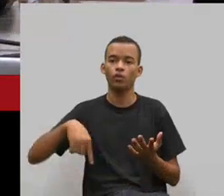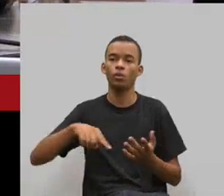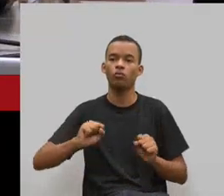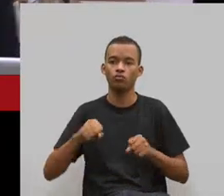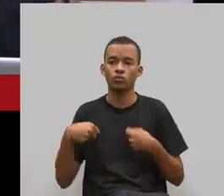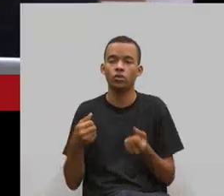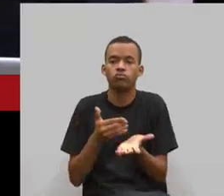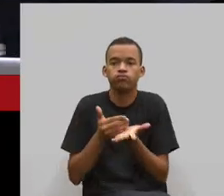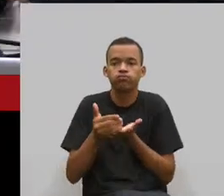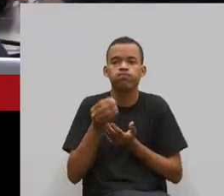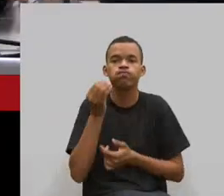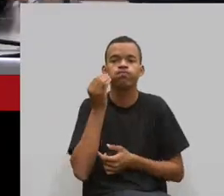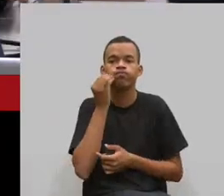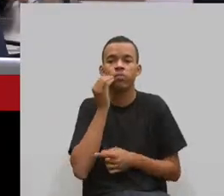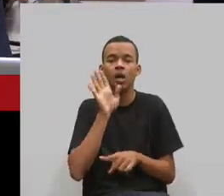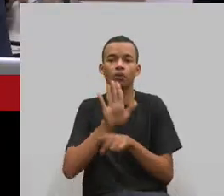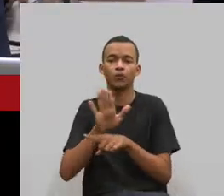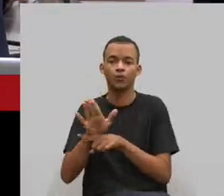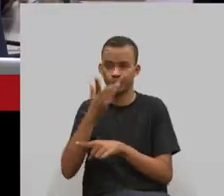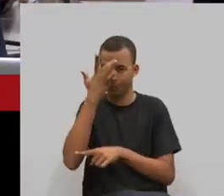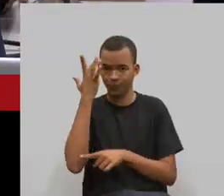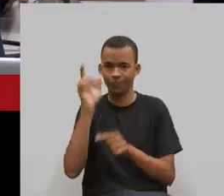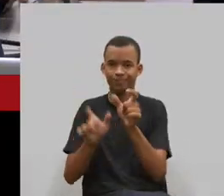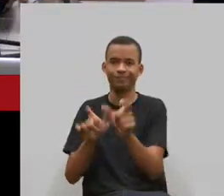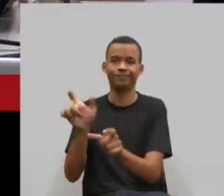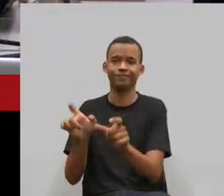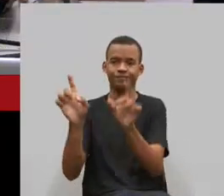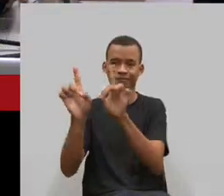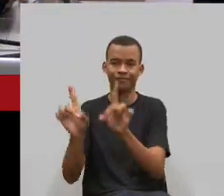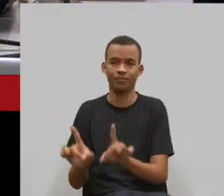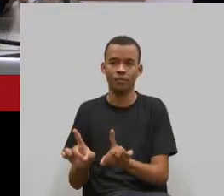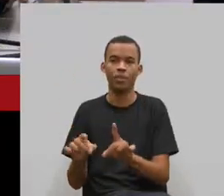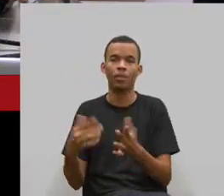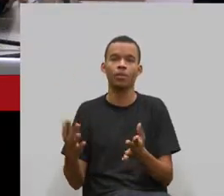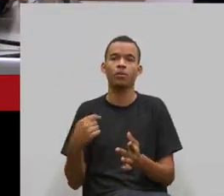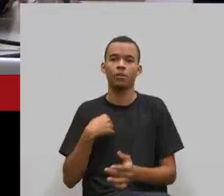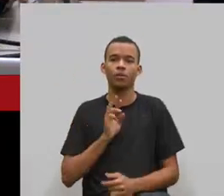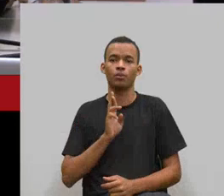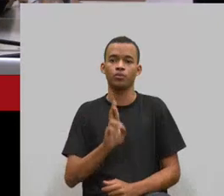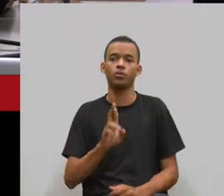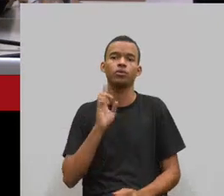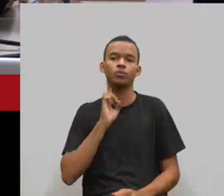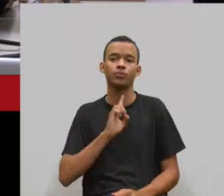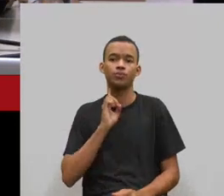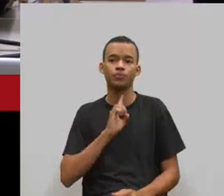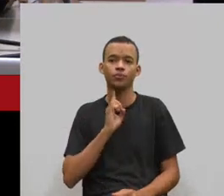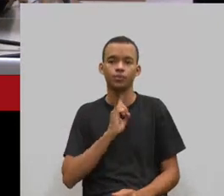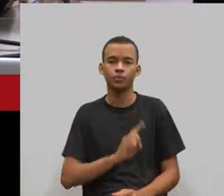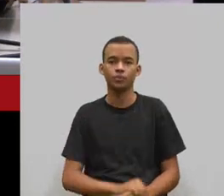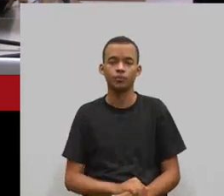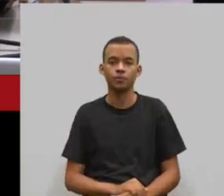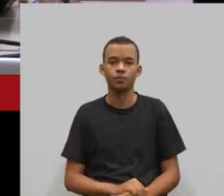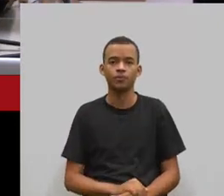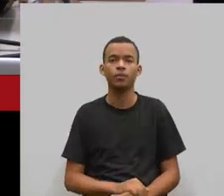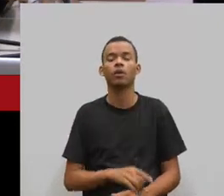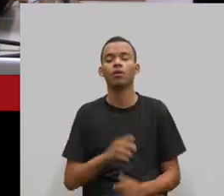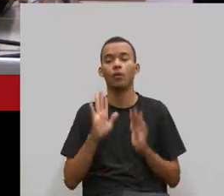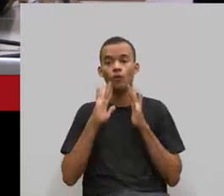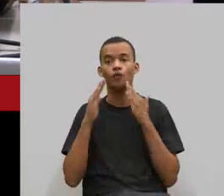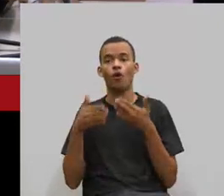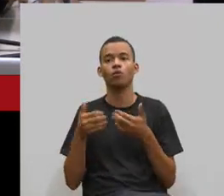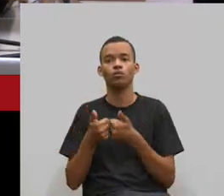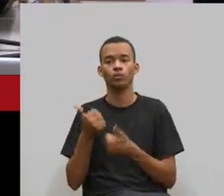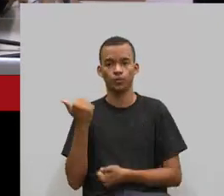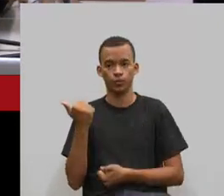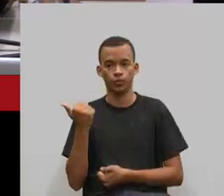atendimento pessoas com deficiência então aqui do Estado especificamente né em relação ao esporte eu